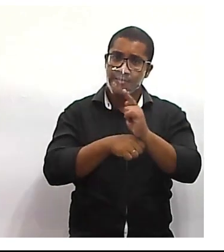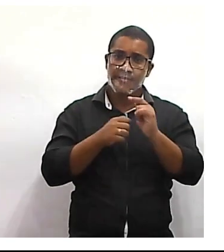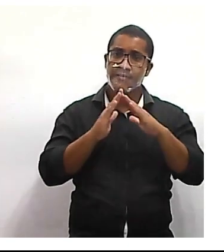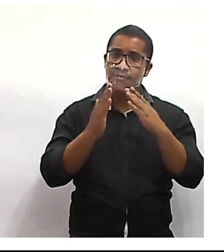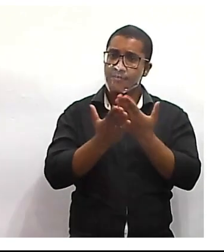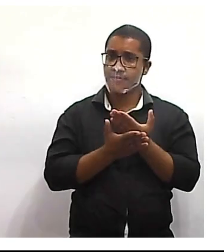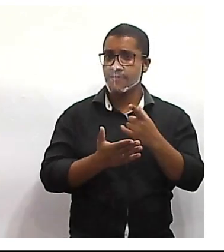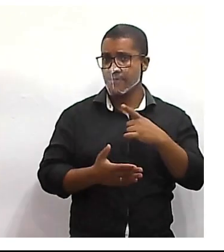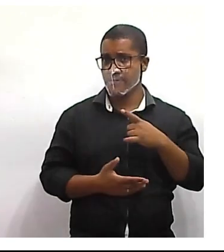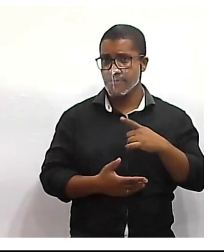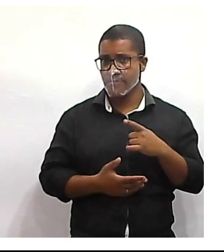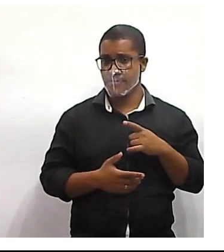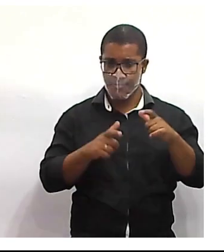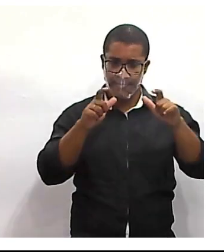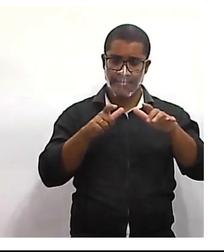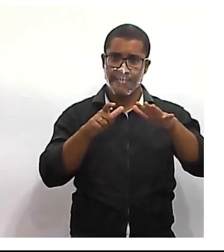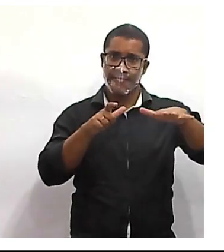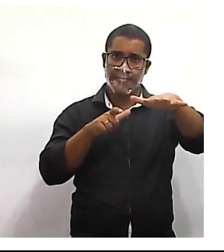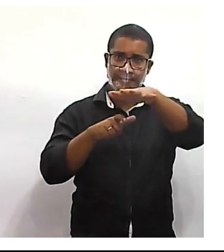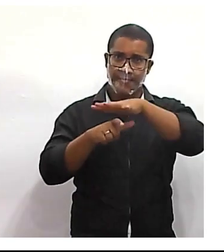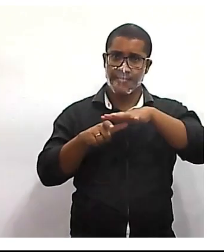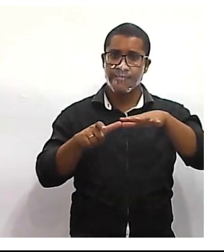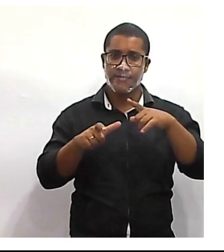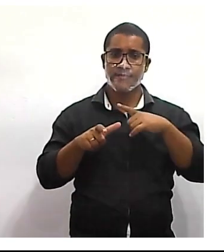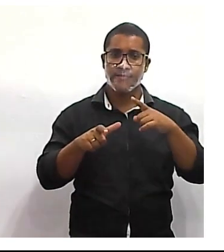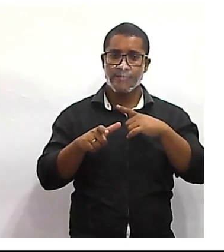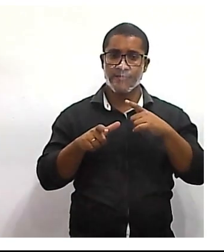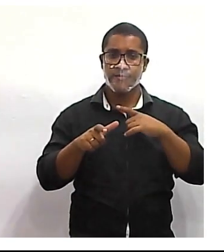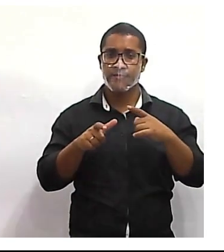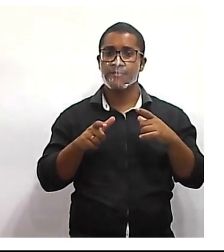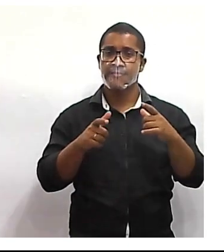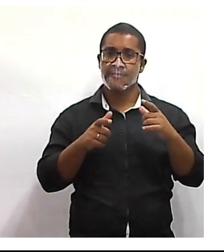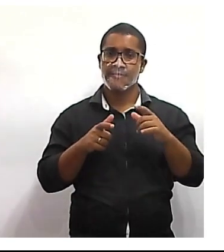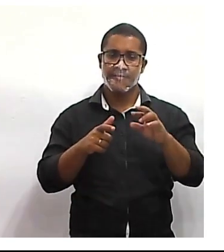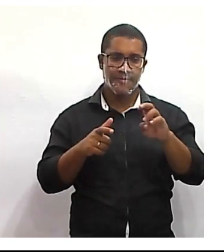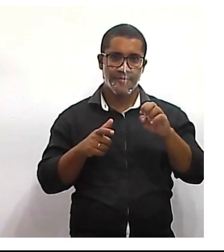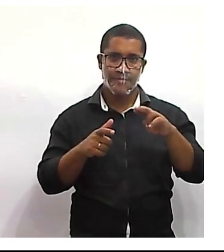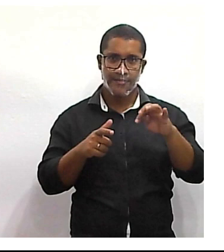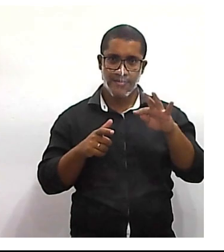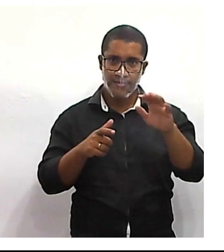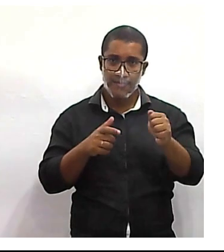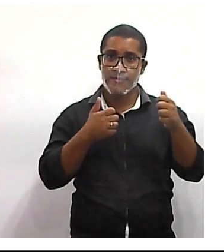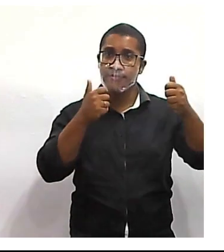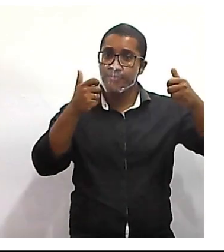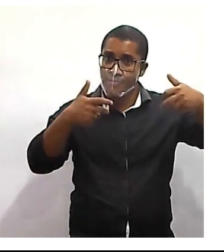um espaço, como Renata bem colocou, de